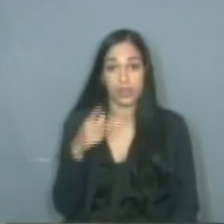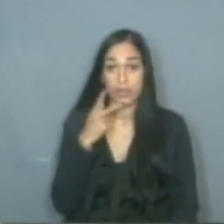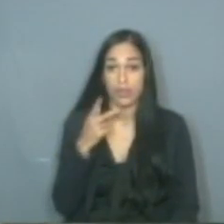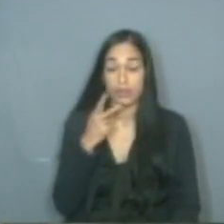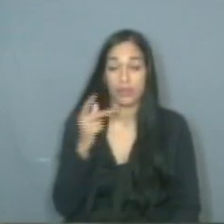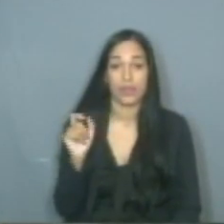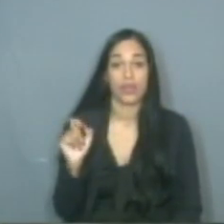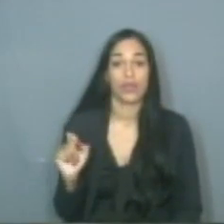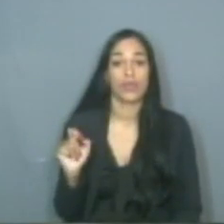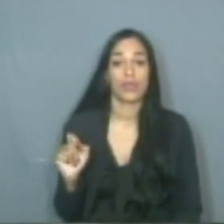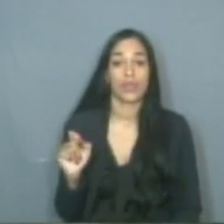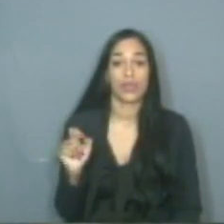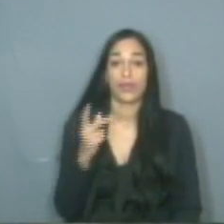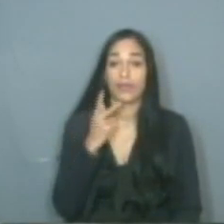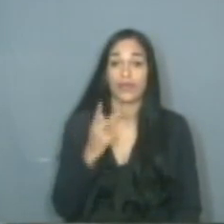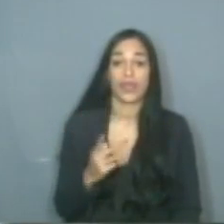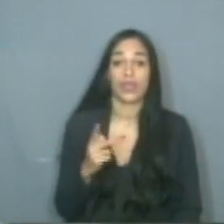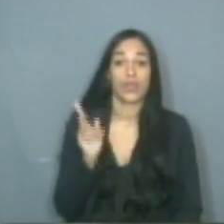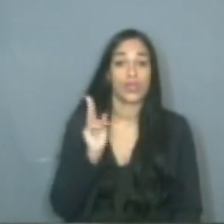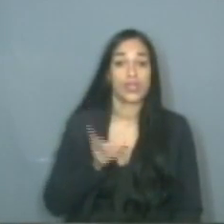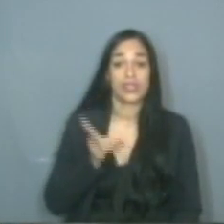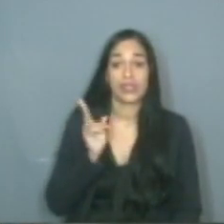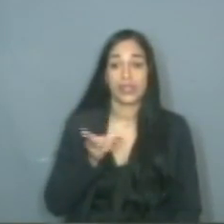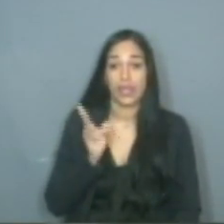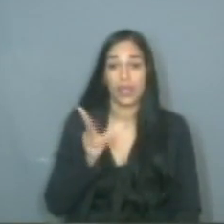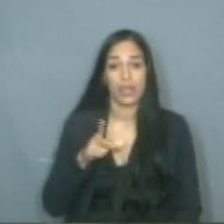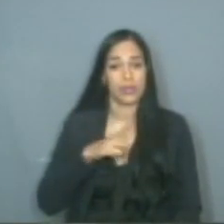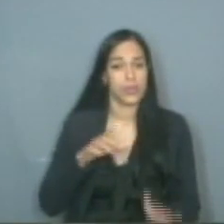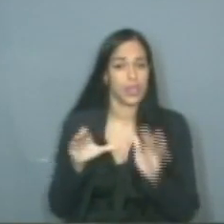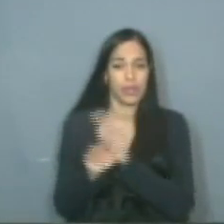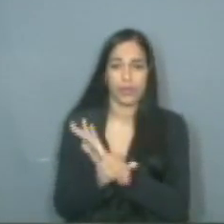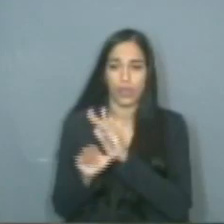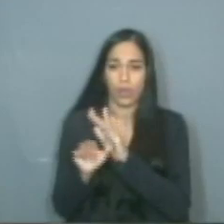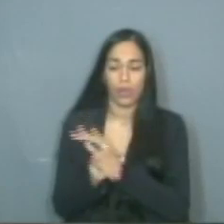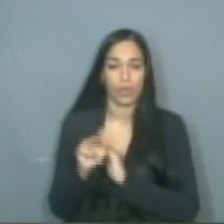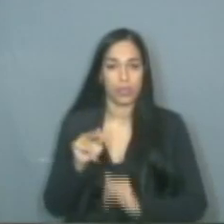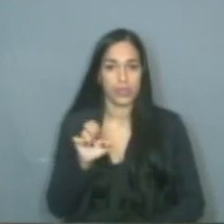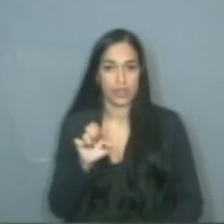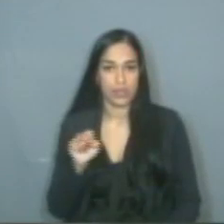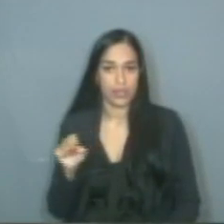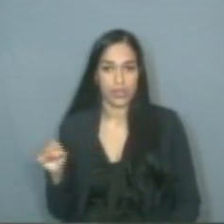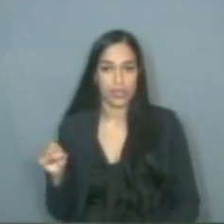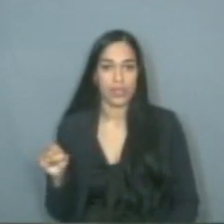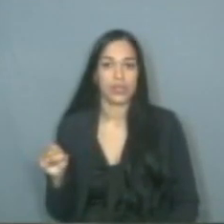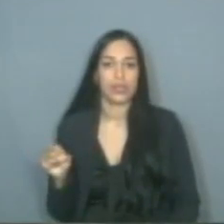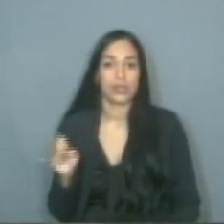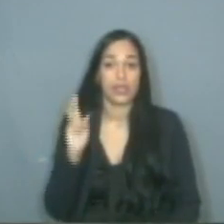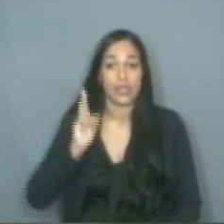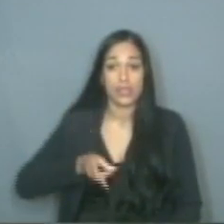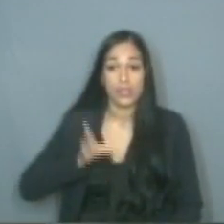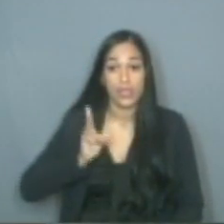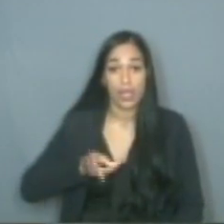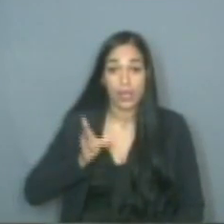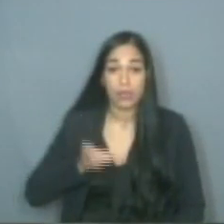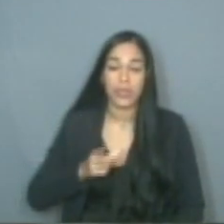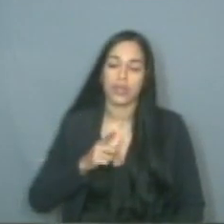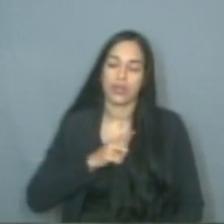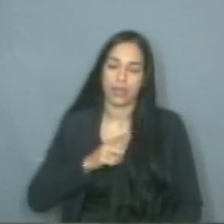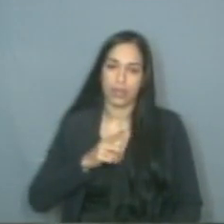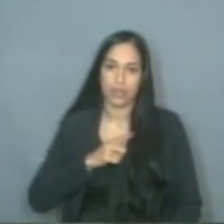disse? Disse que sempre tinha havido fraudes no INSS. E sempre